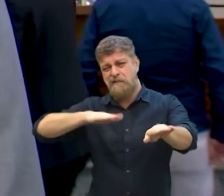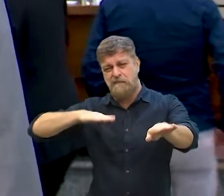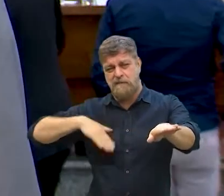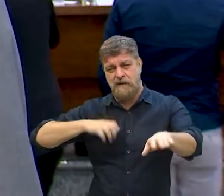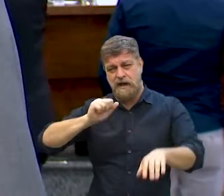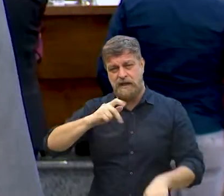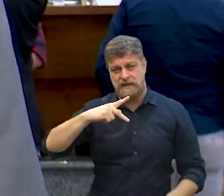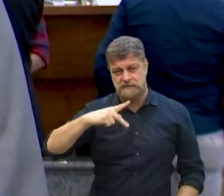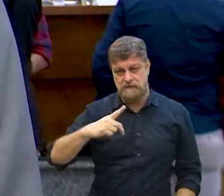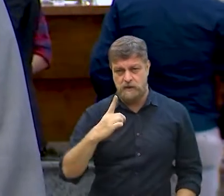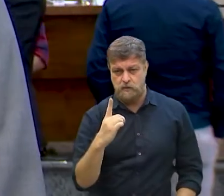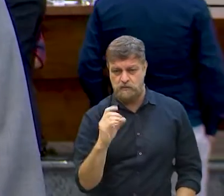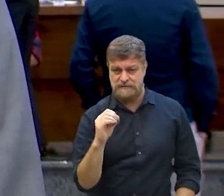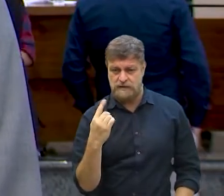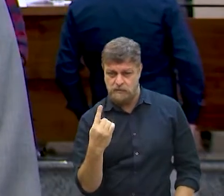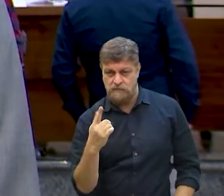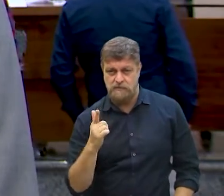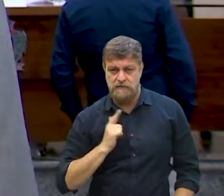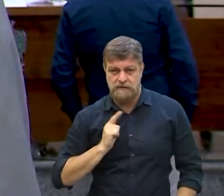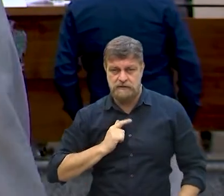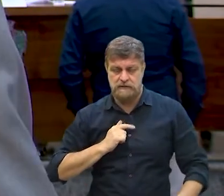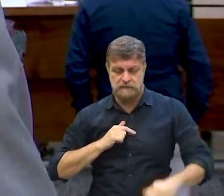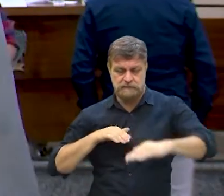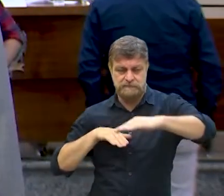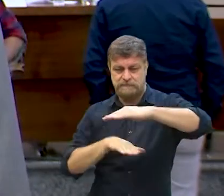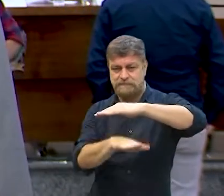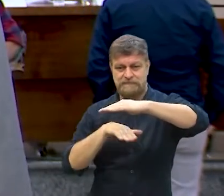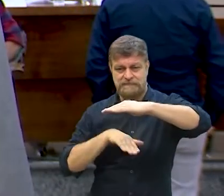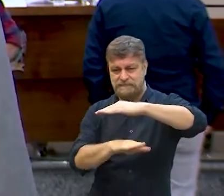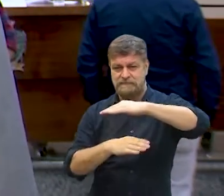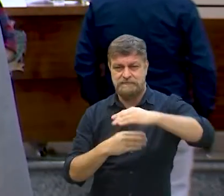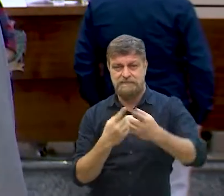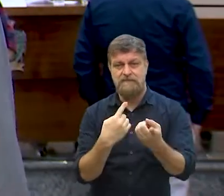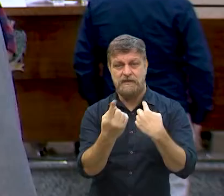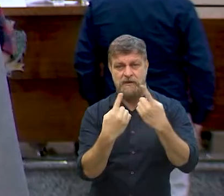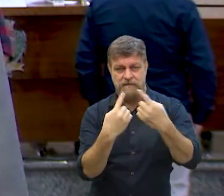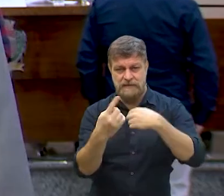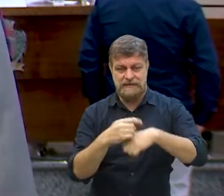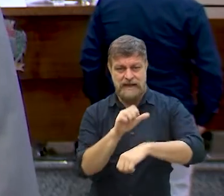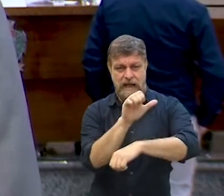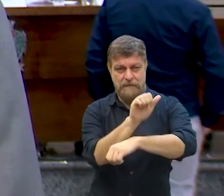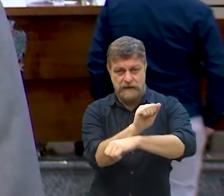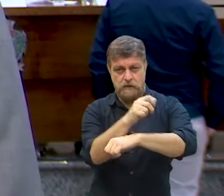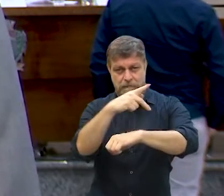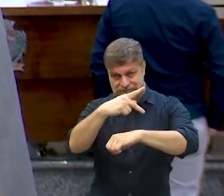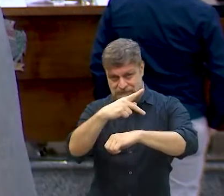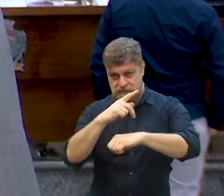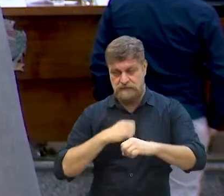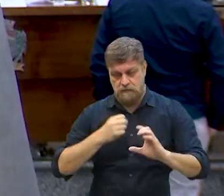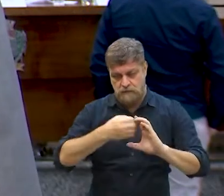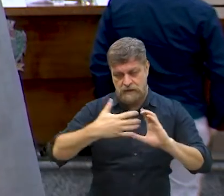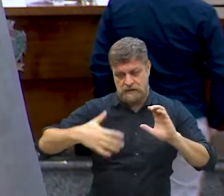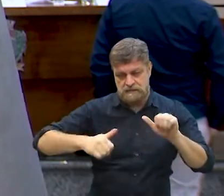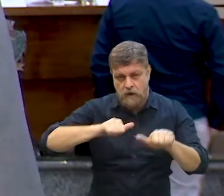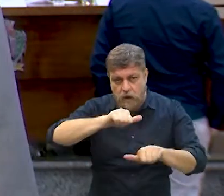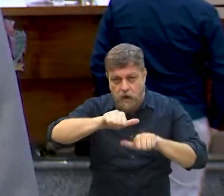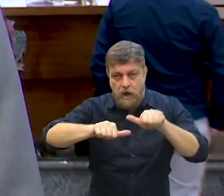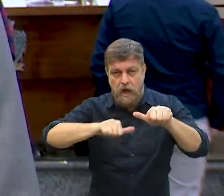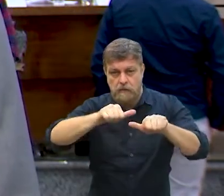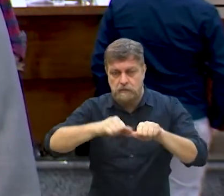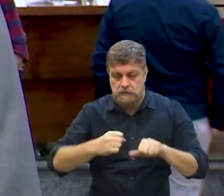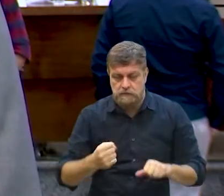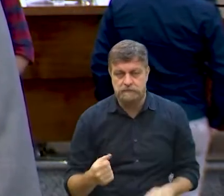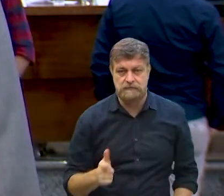um fluxo enorme na SP-101, que passa por cima da Adalberto Panzan. Então, reclassificando